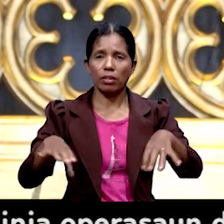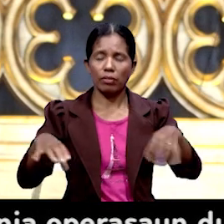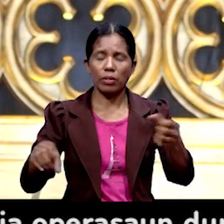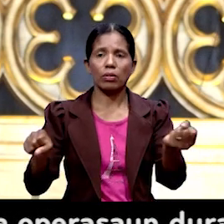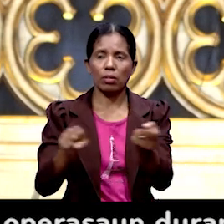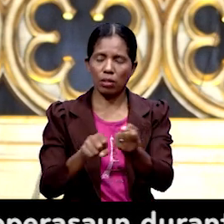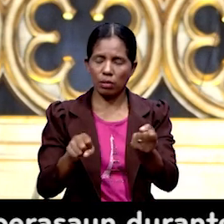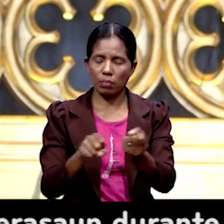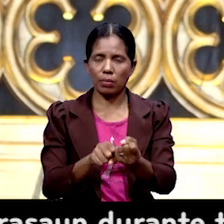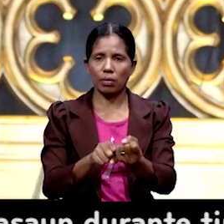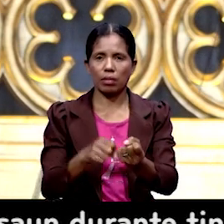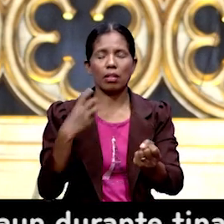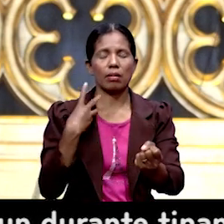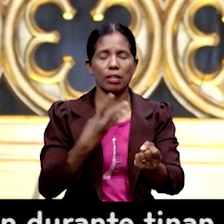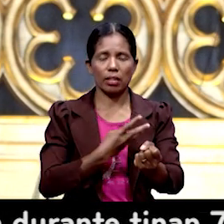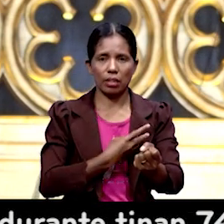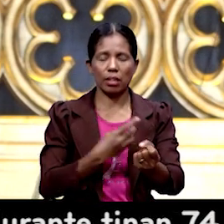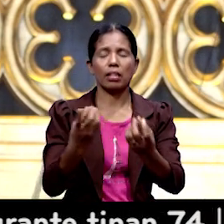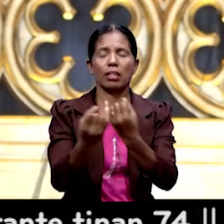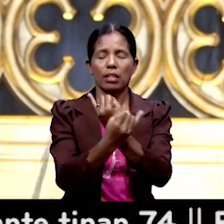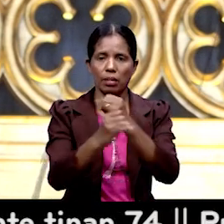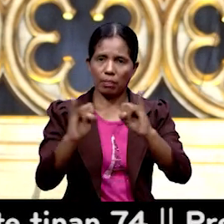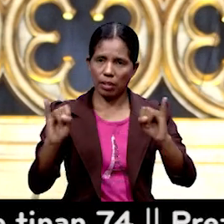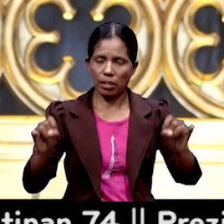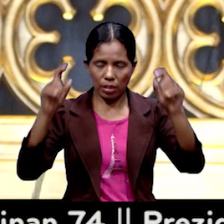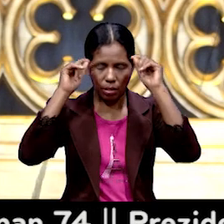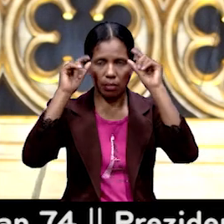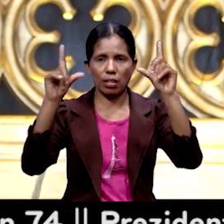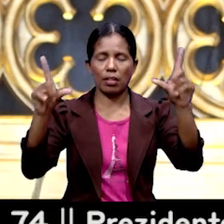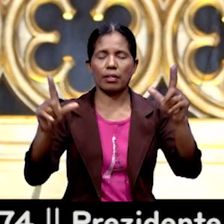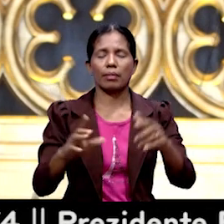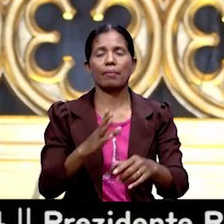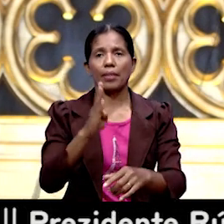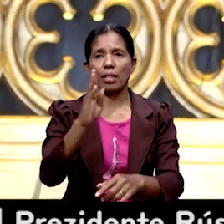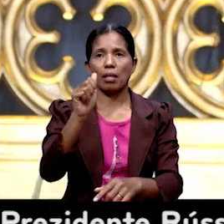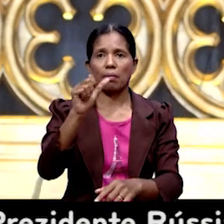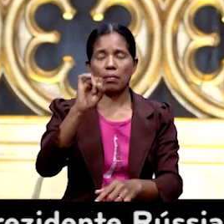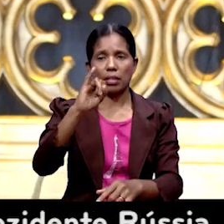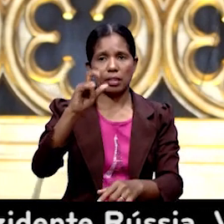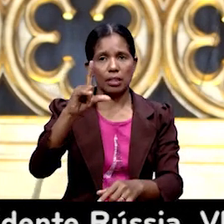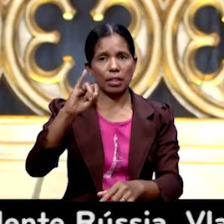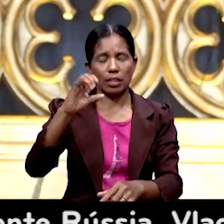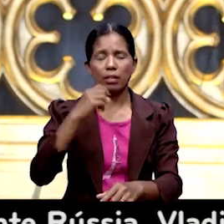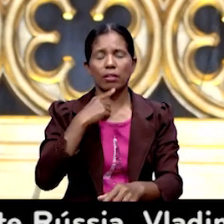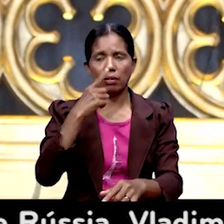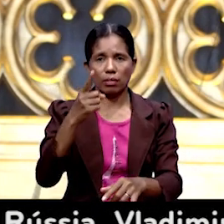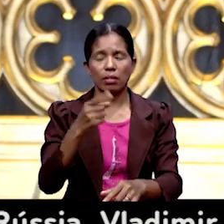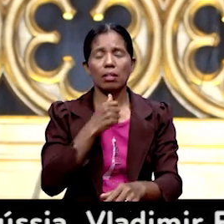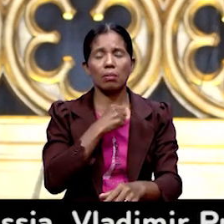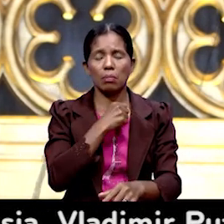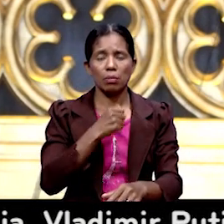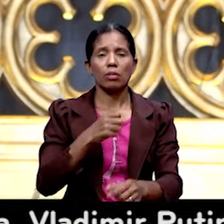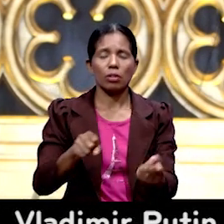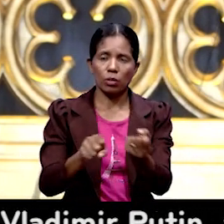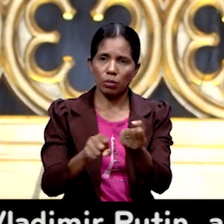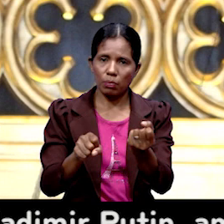pela autodeterminação do povo timorense. Dom Basílio do Nascimento também contribuiu